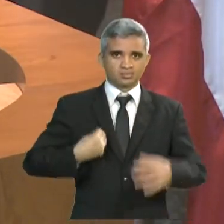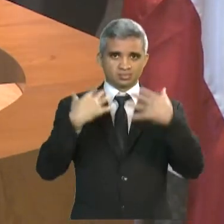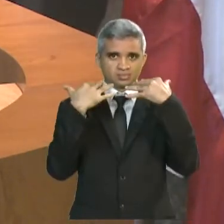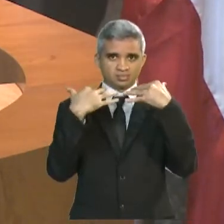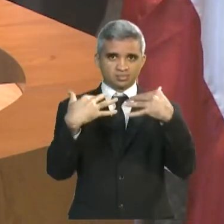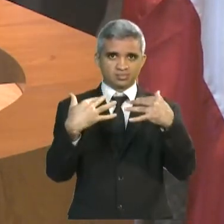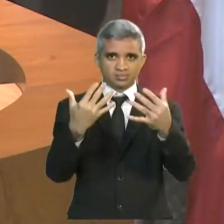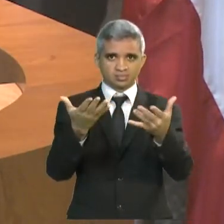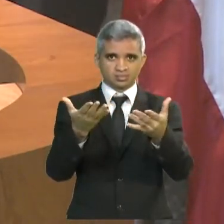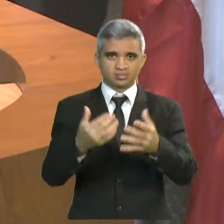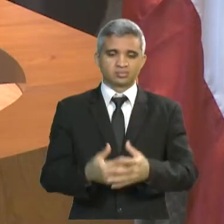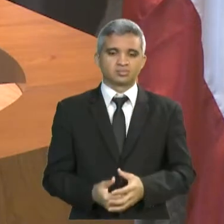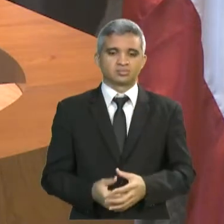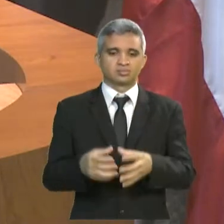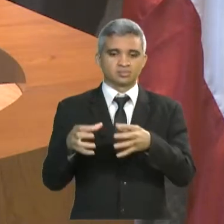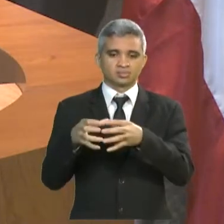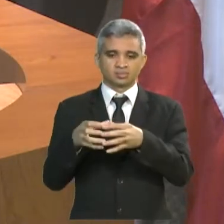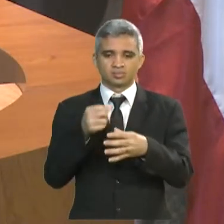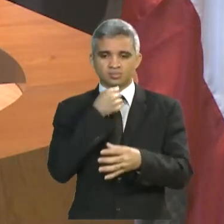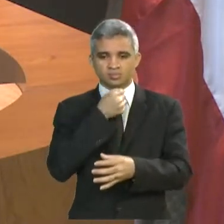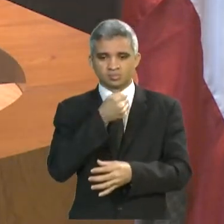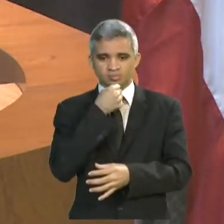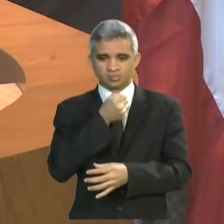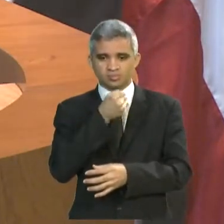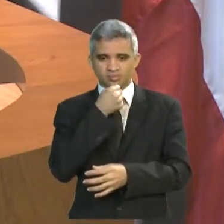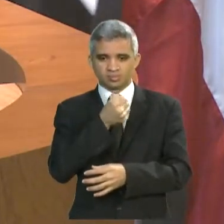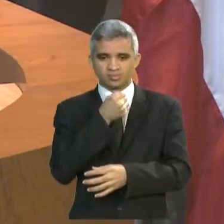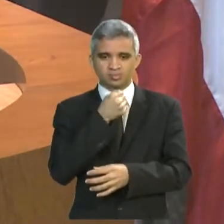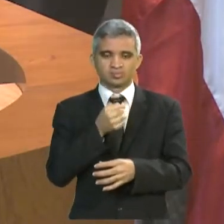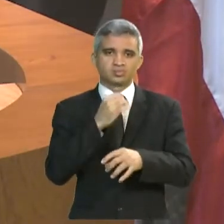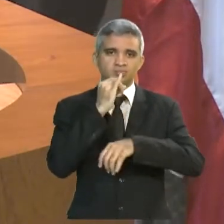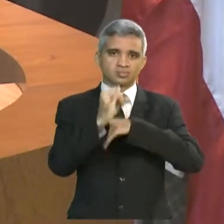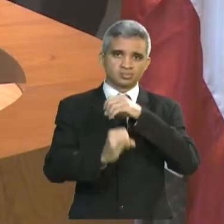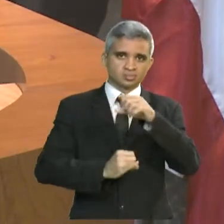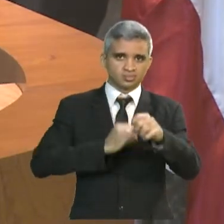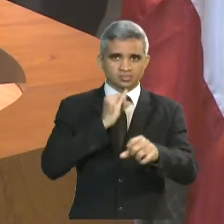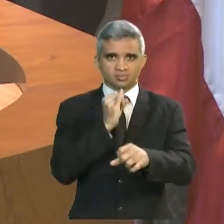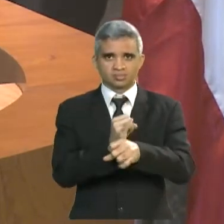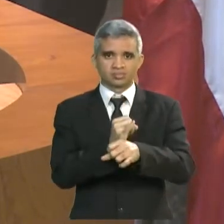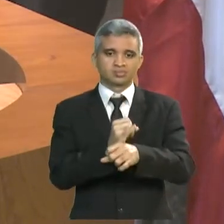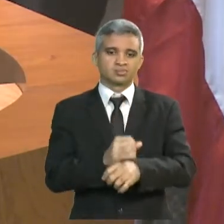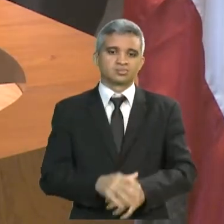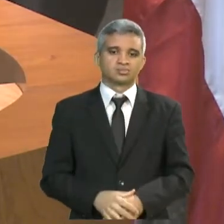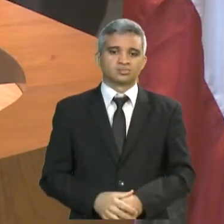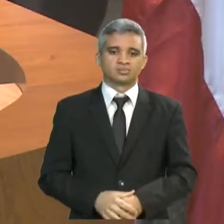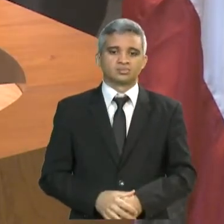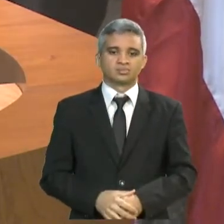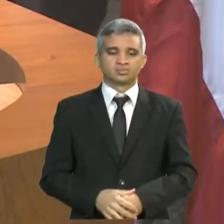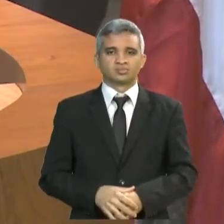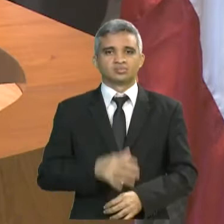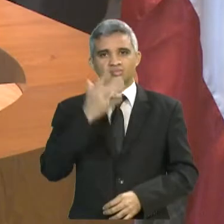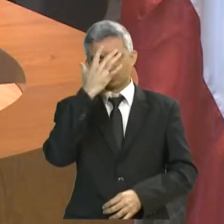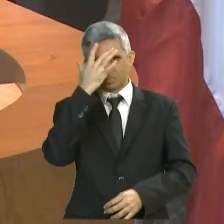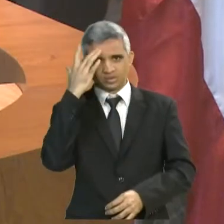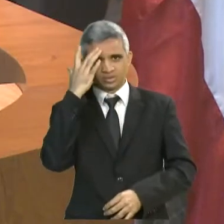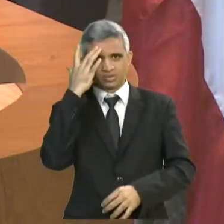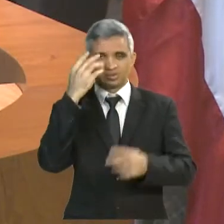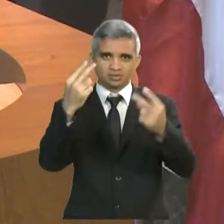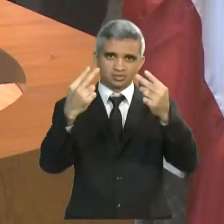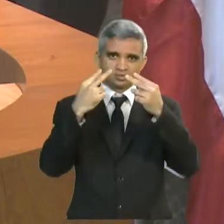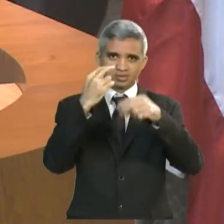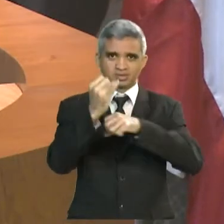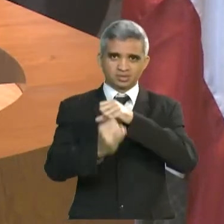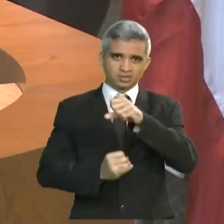plenário, imprensa, galeria aí, internet, né, a turma que nos acompanha pela internet, aí, a